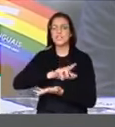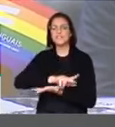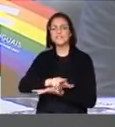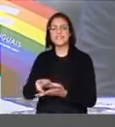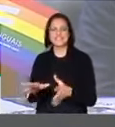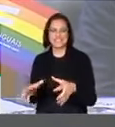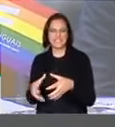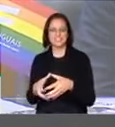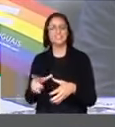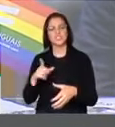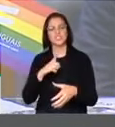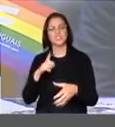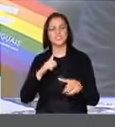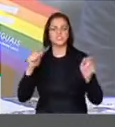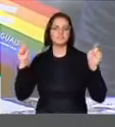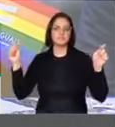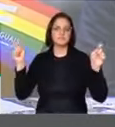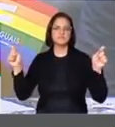um cartaz,